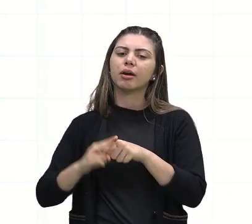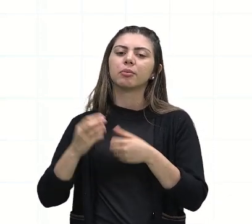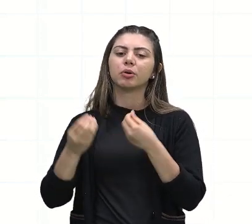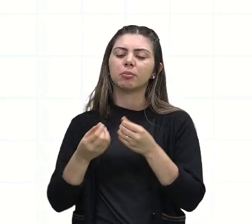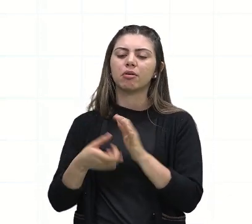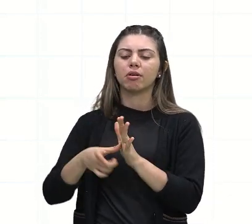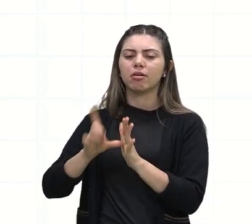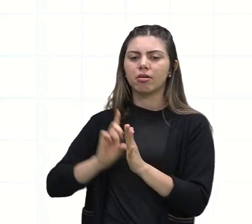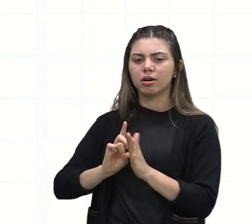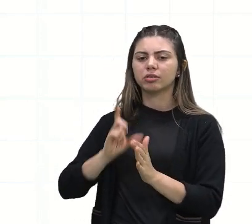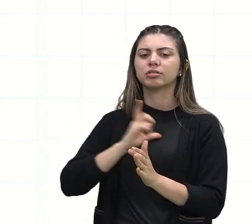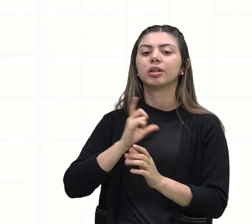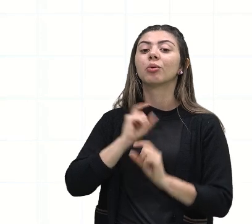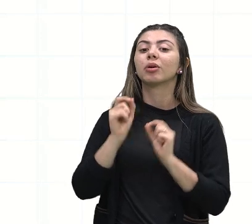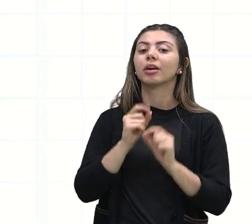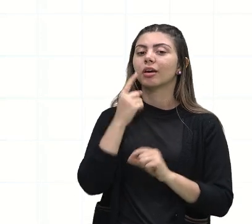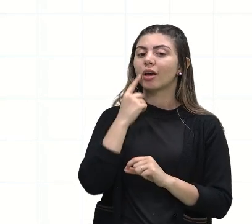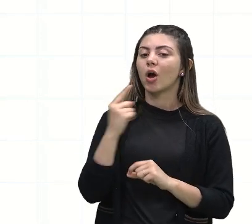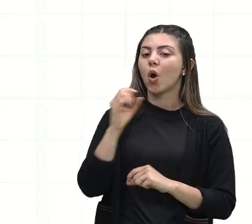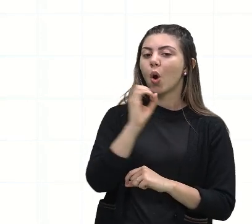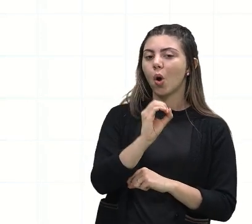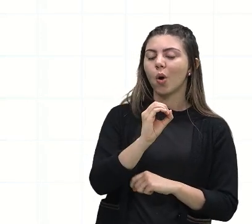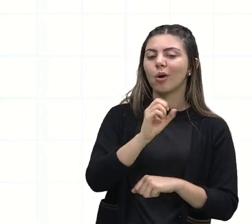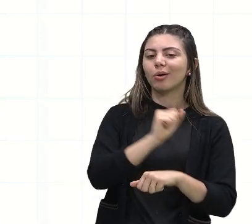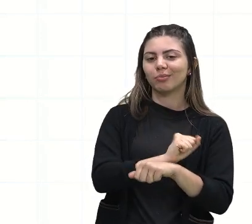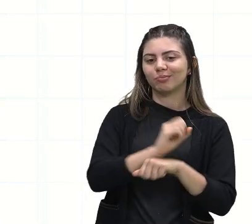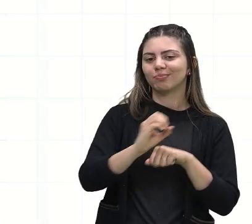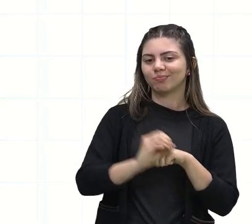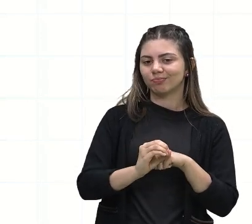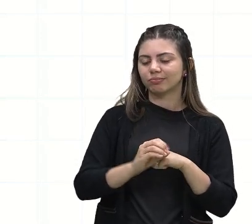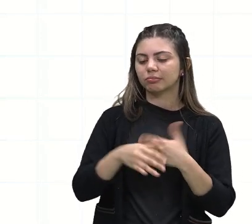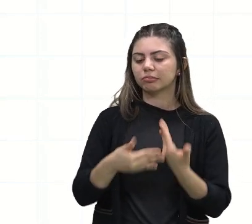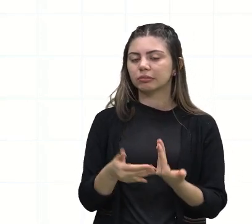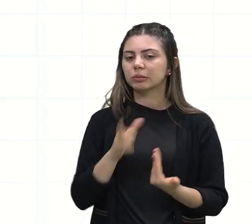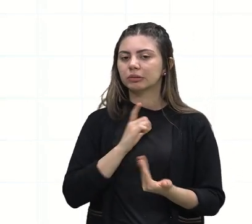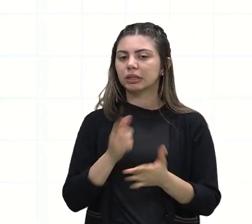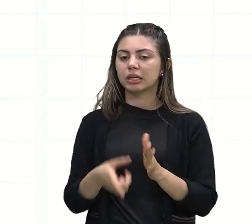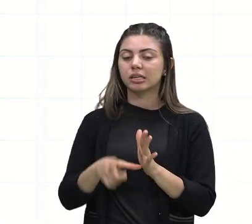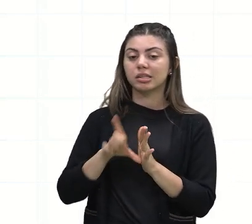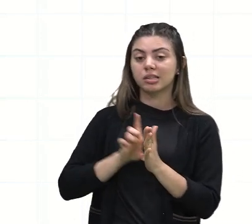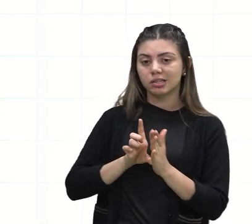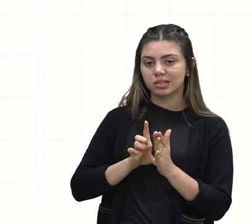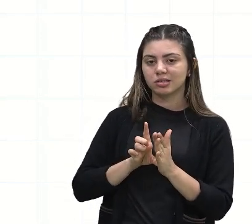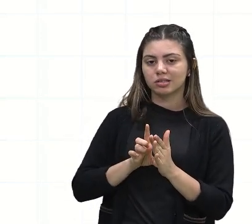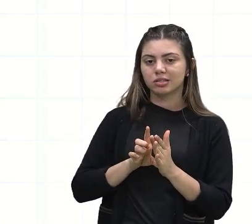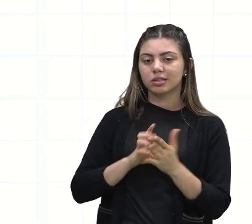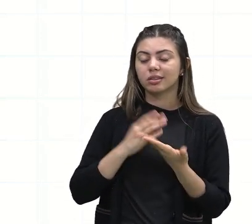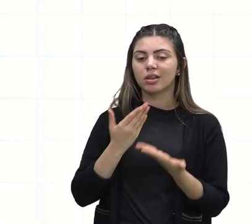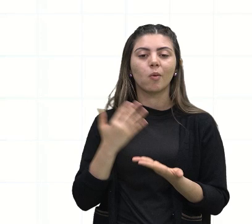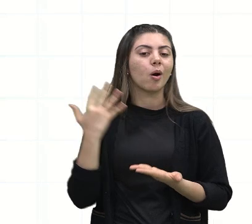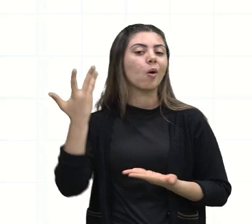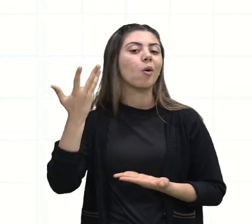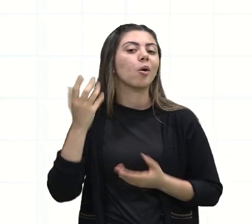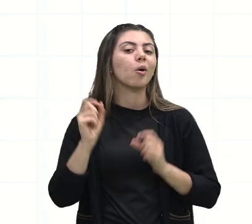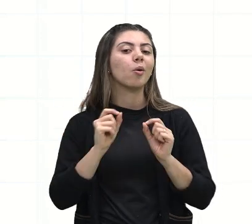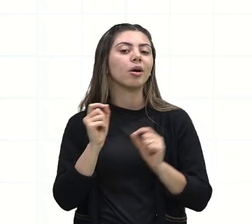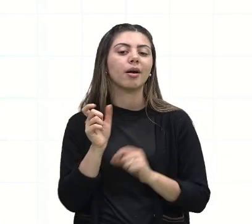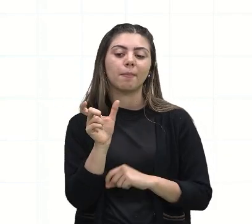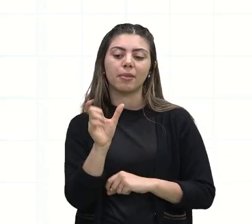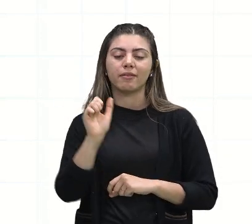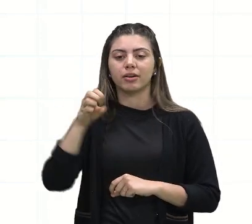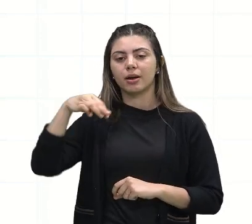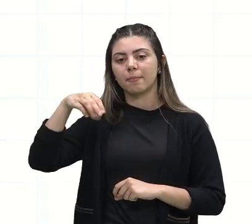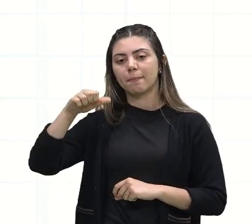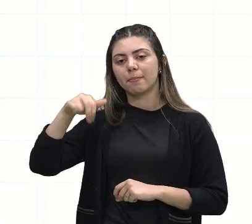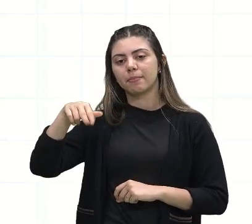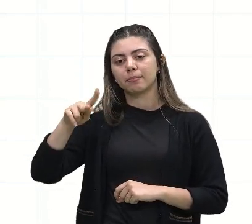artigo está antecedendo ele, ou seja, vem antes desse advérbio, o que acontece com a palavra